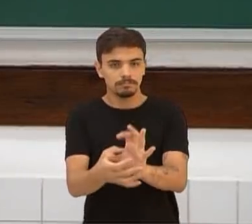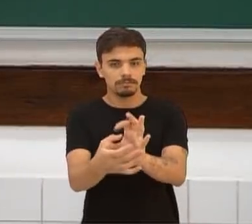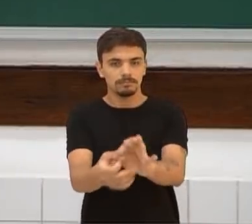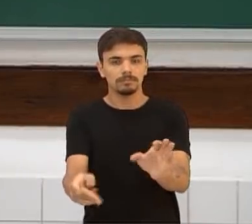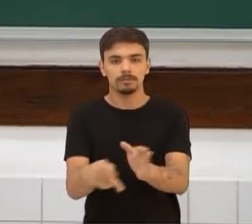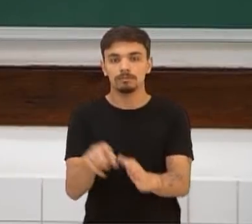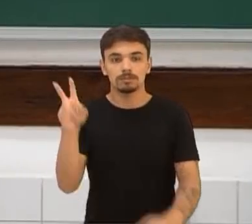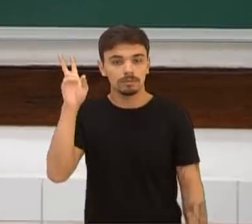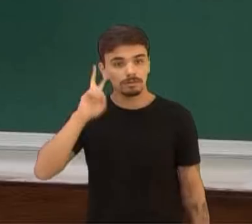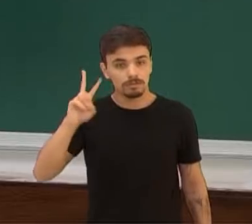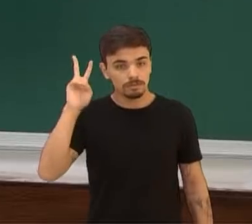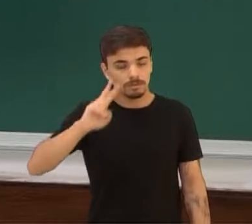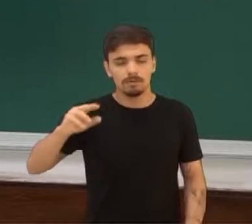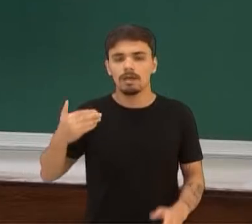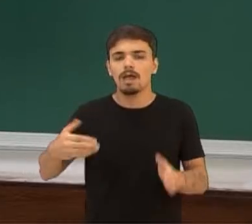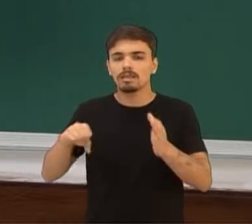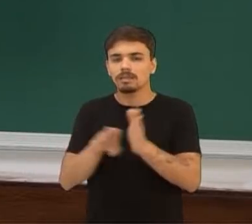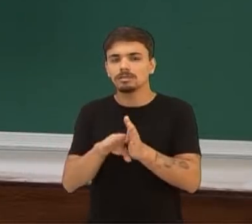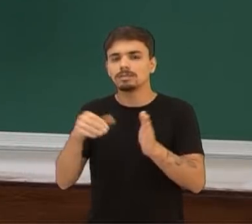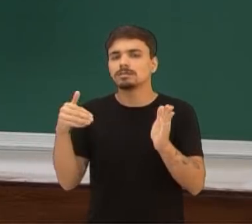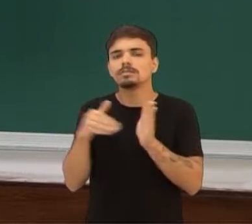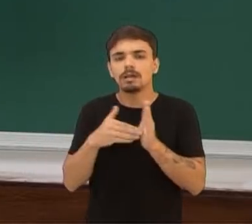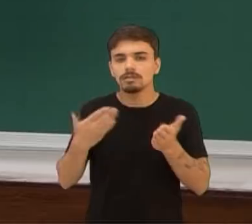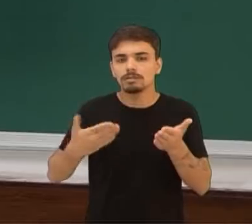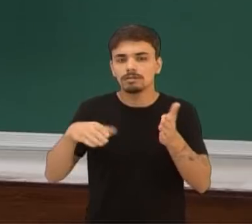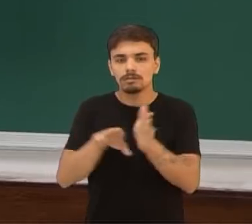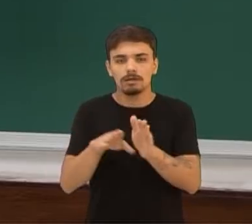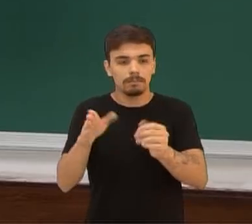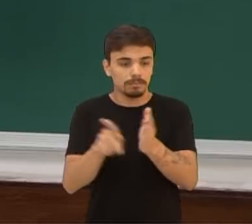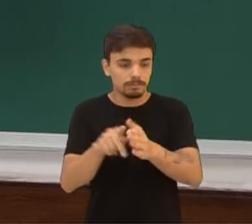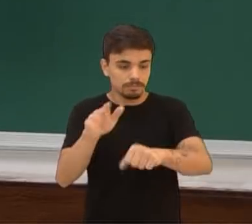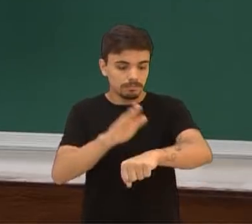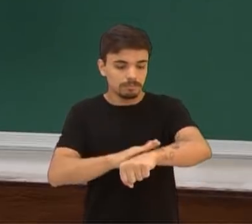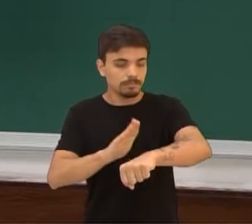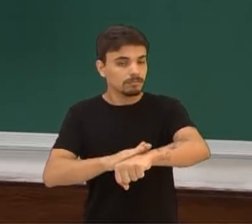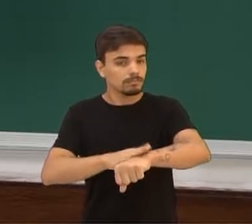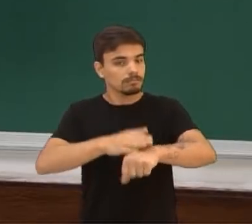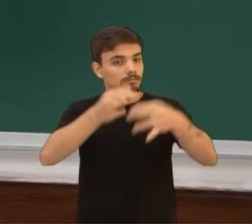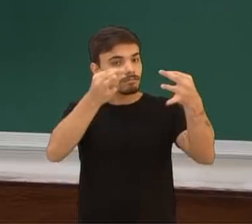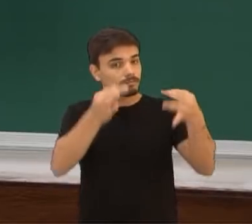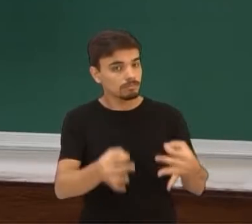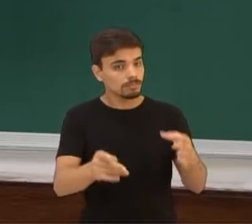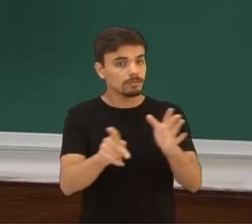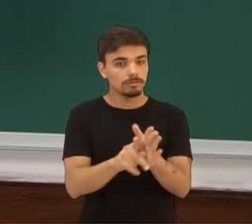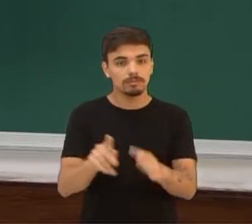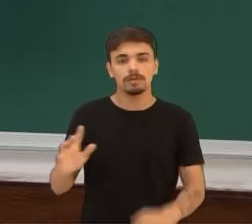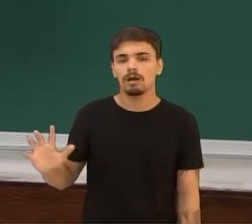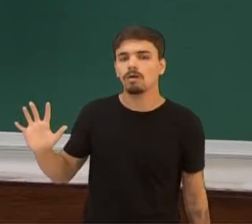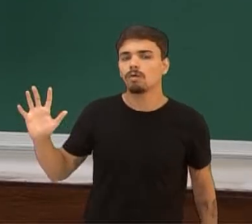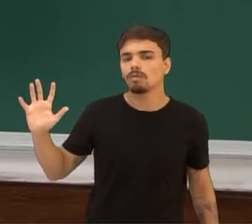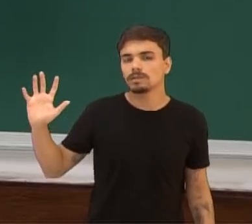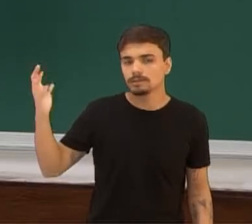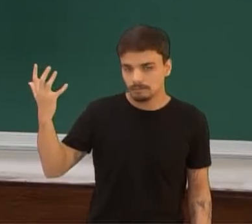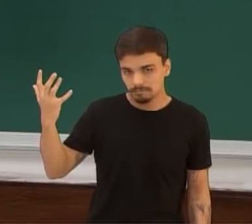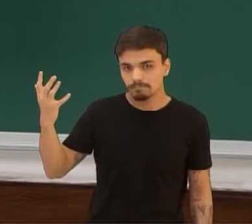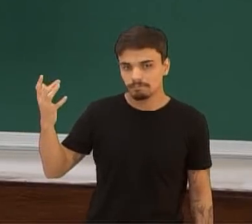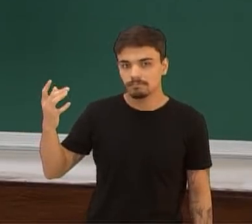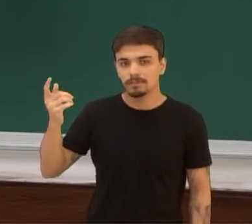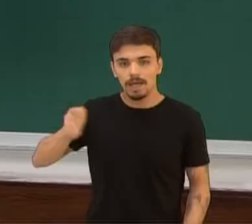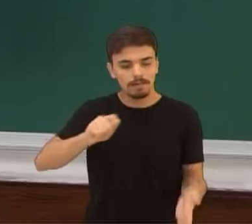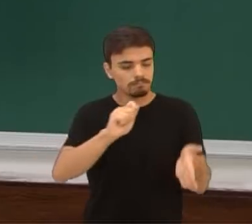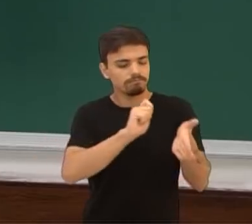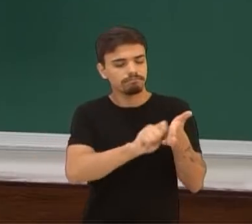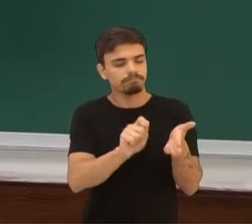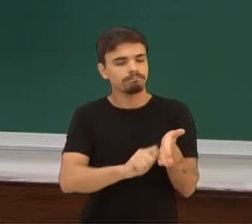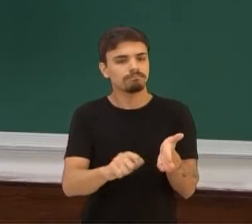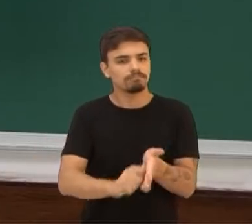histórico, porque até nós chegarmos no momento exato desse fato que ocorre a assinatura